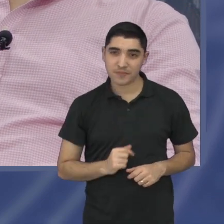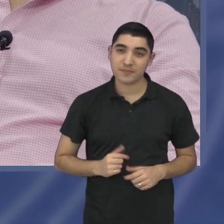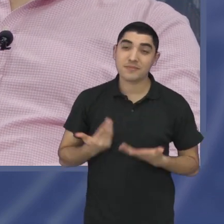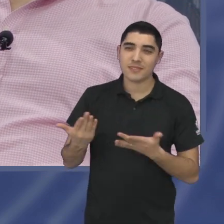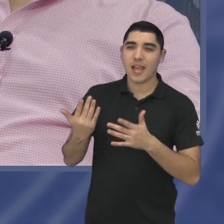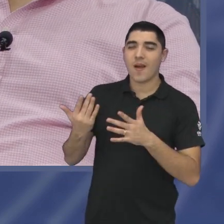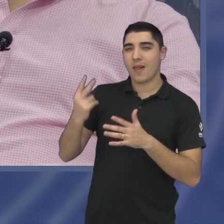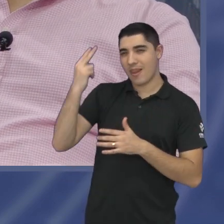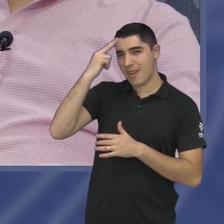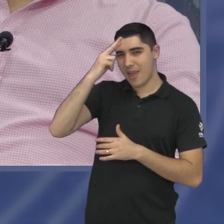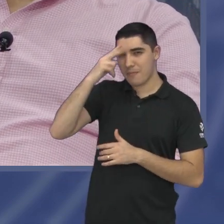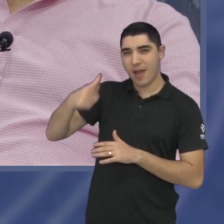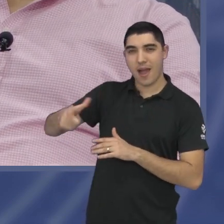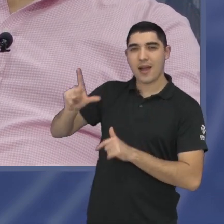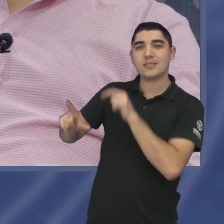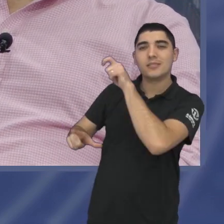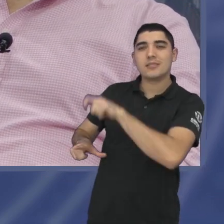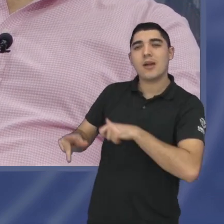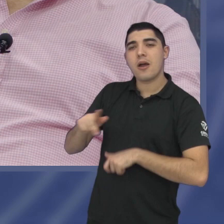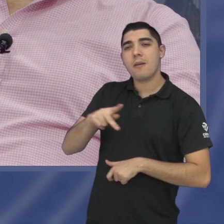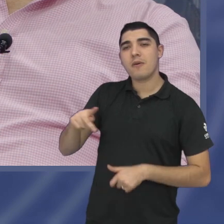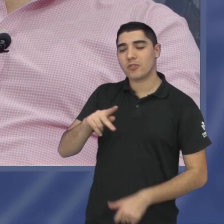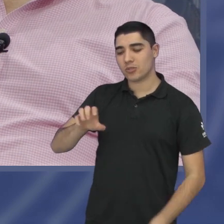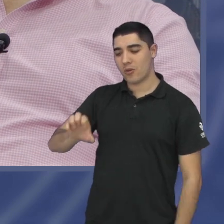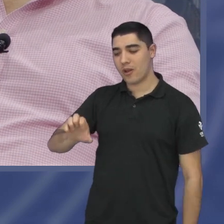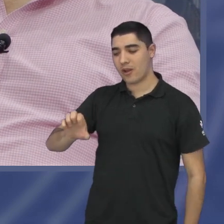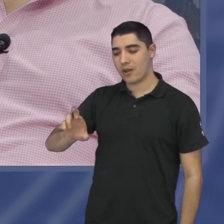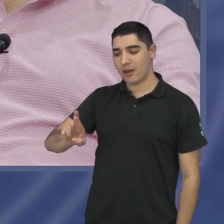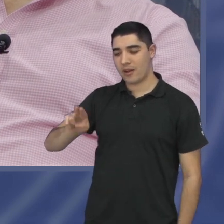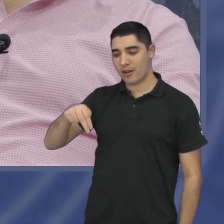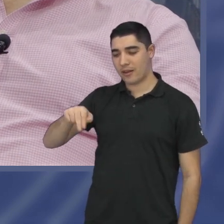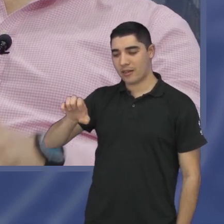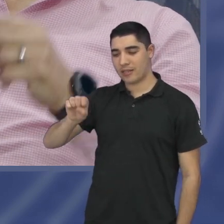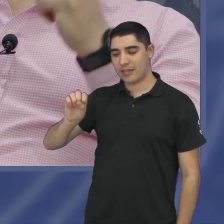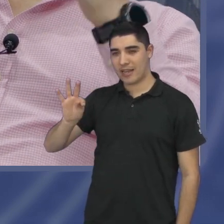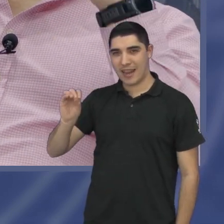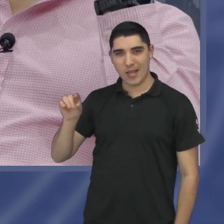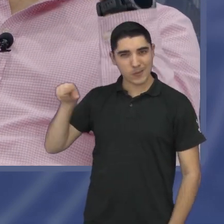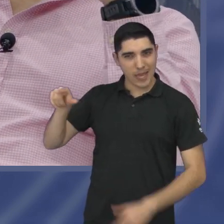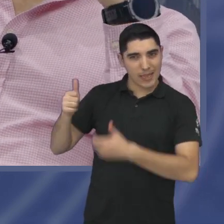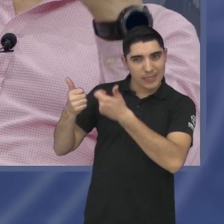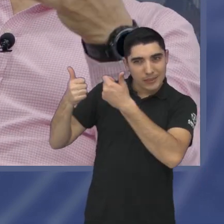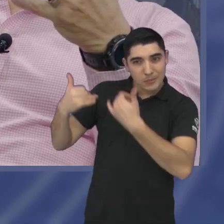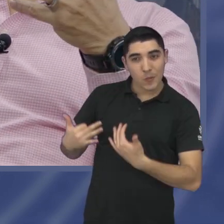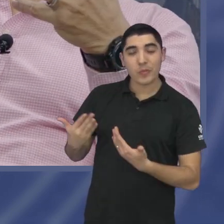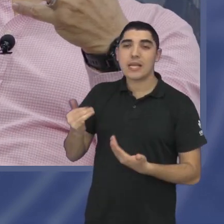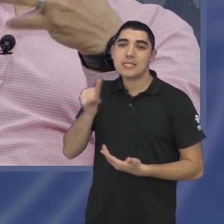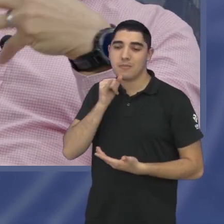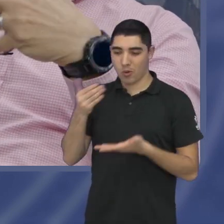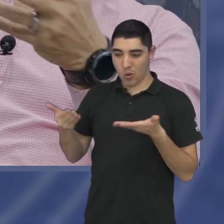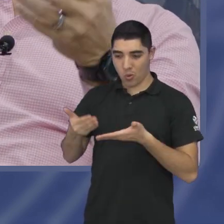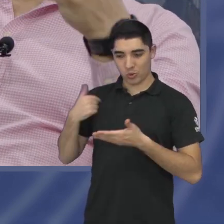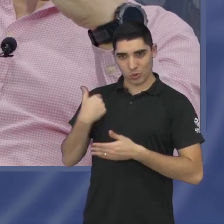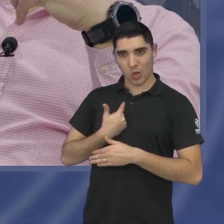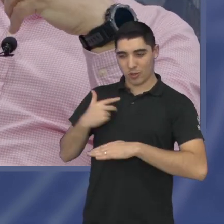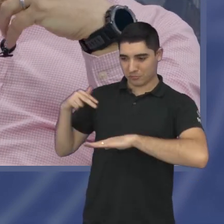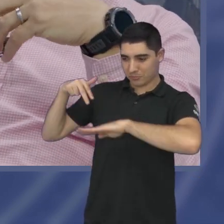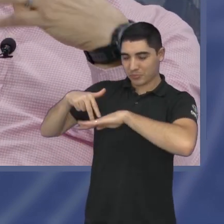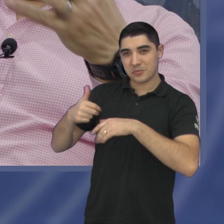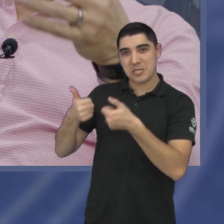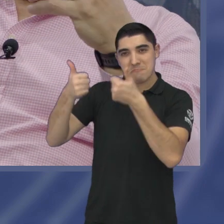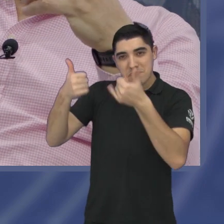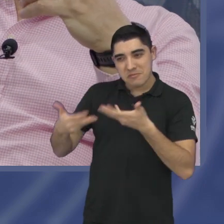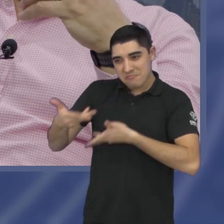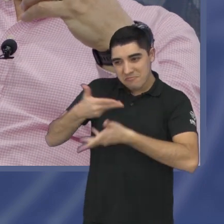Voltando ao que o professor Ernesto comentou no início aí da nossa conversa, né? Essa oportunidade de estar aqui conversando com vocês,